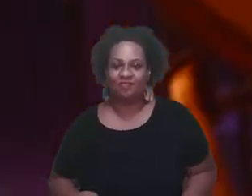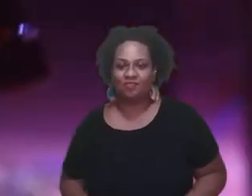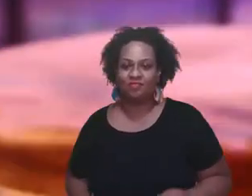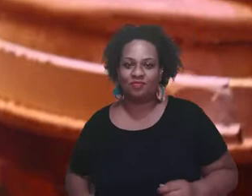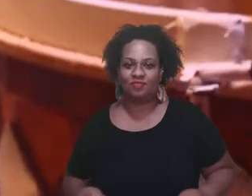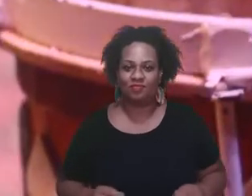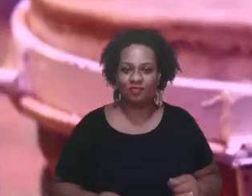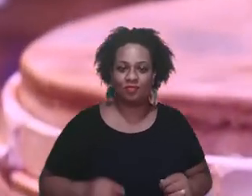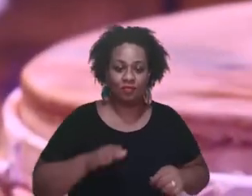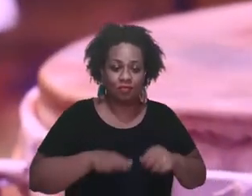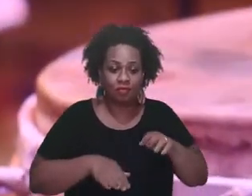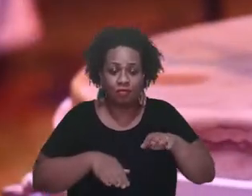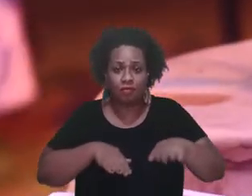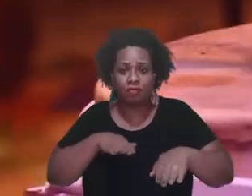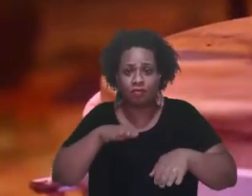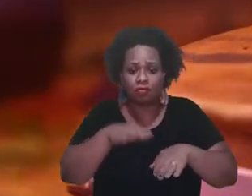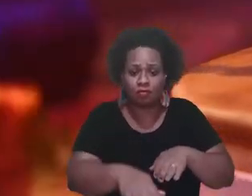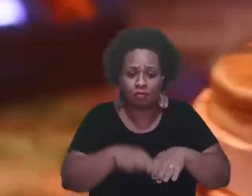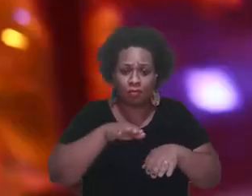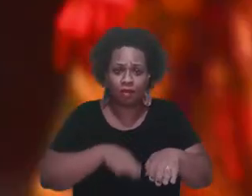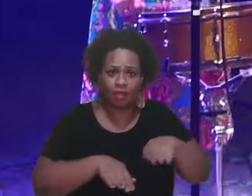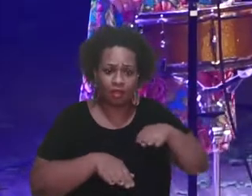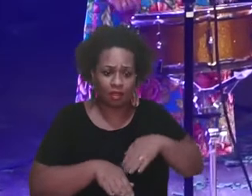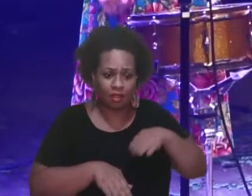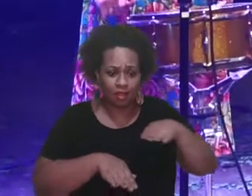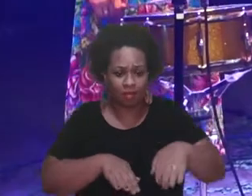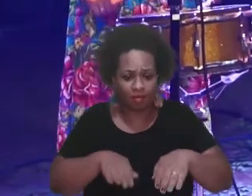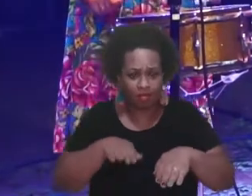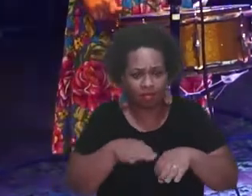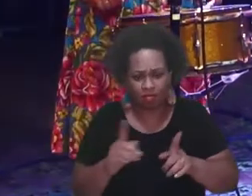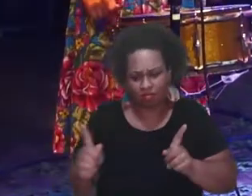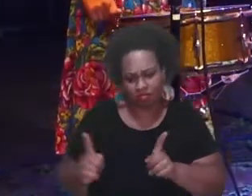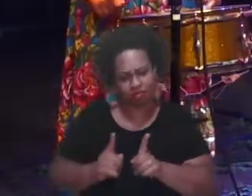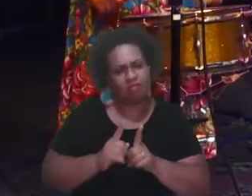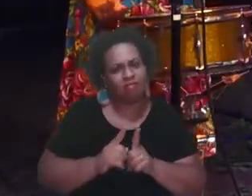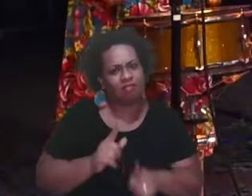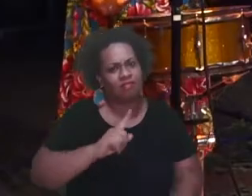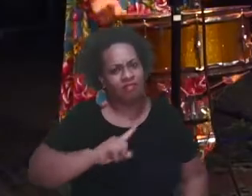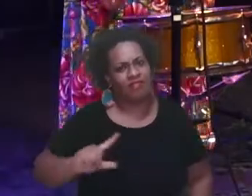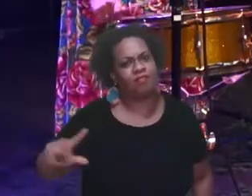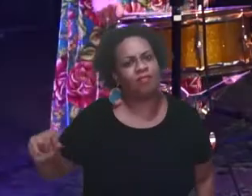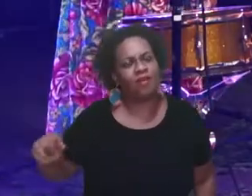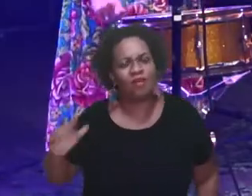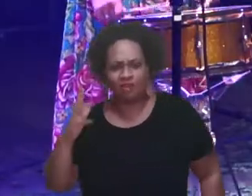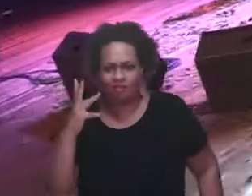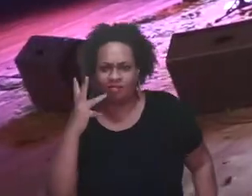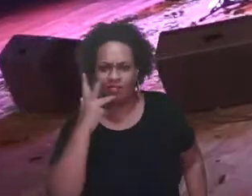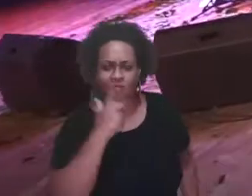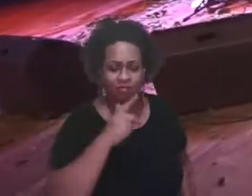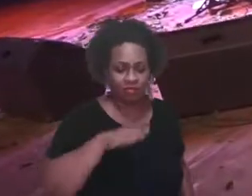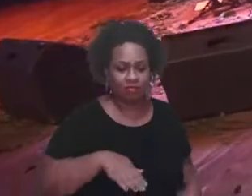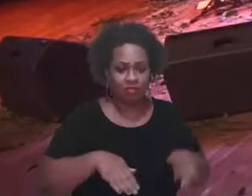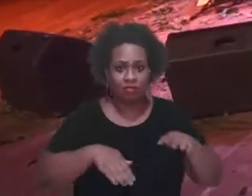perdendo meu fora quem tiver pé pequeno que vai embora dentro para esse jogo é bonita e se jogar